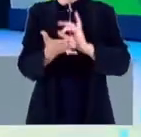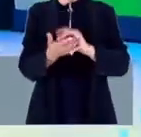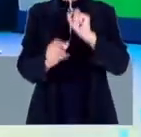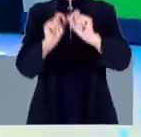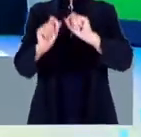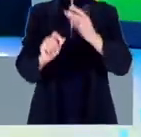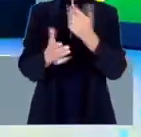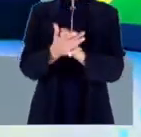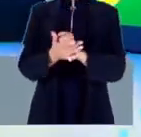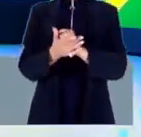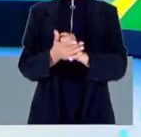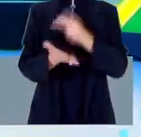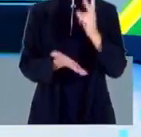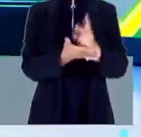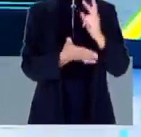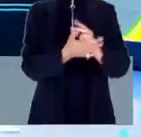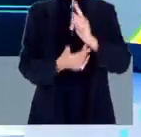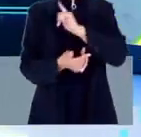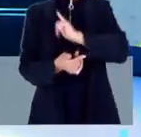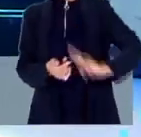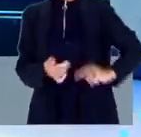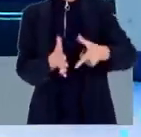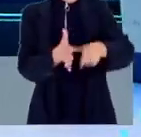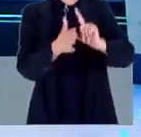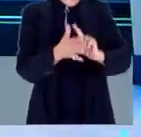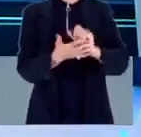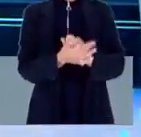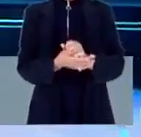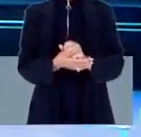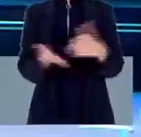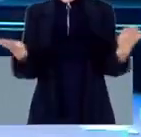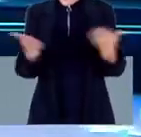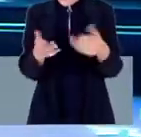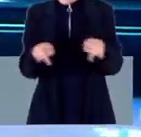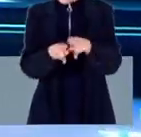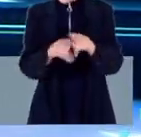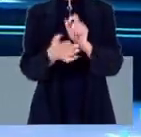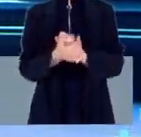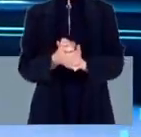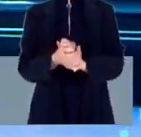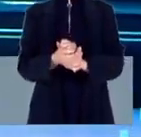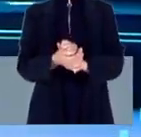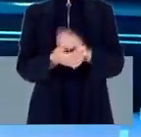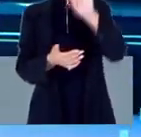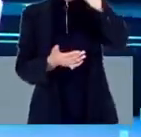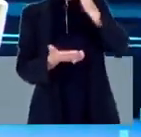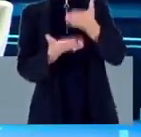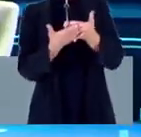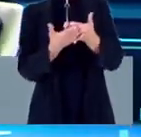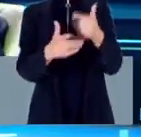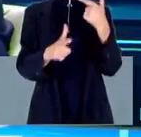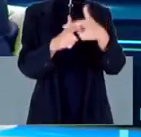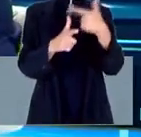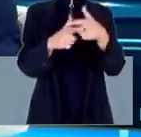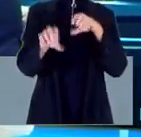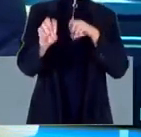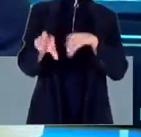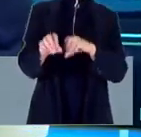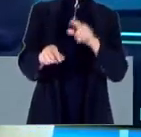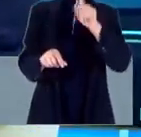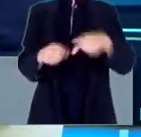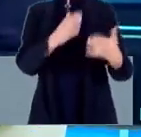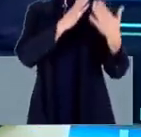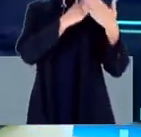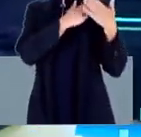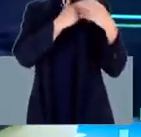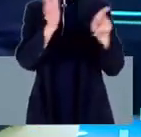foi aconteceu todos os governos que passaram inclusive o atual e o que passou acha que o problema da educação é de